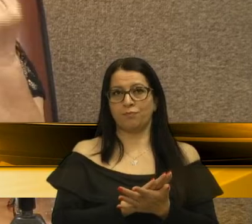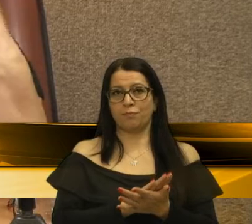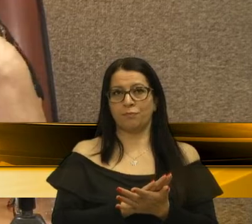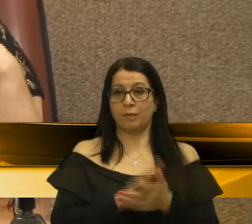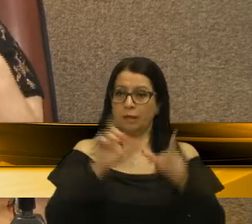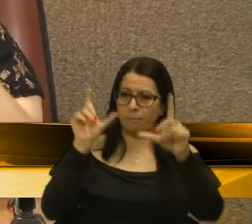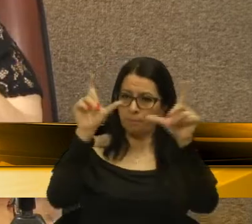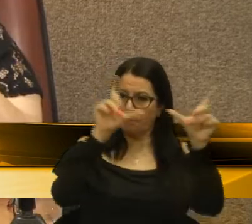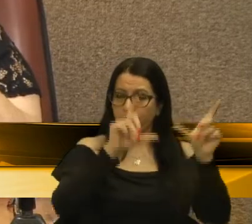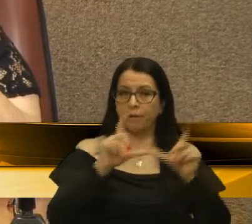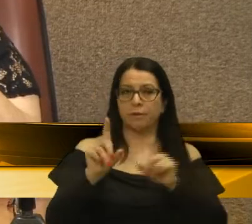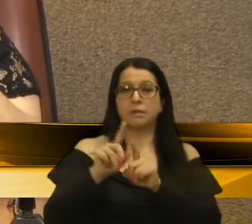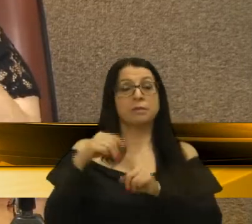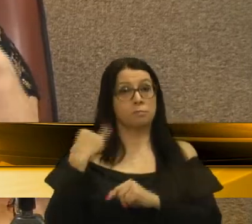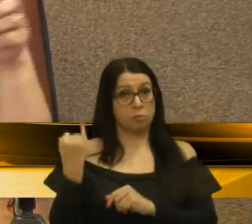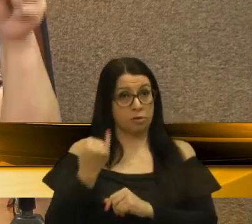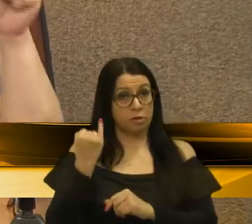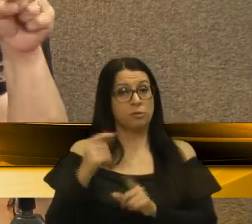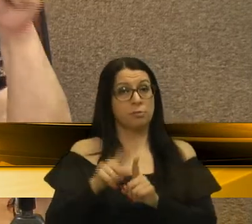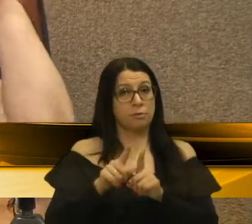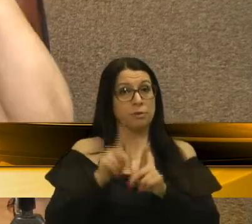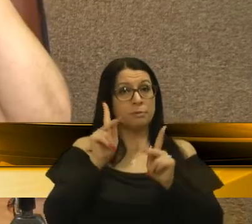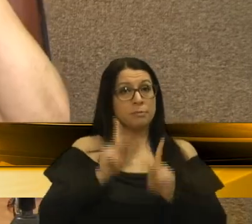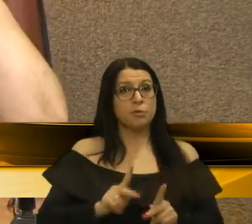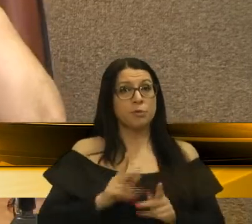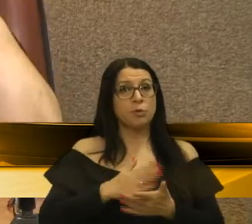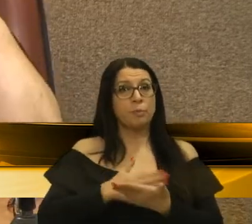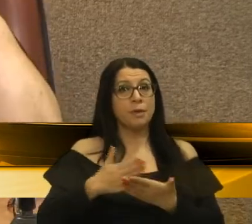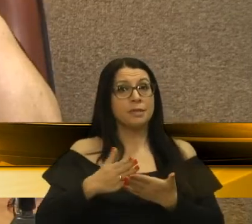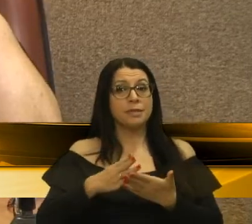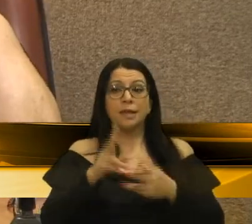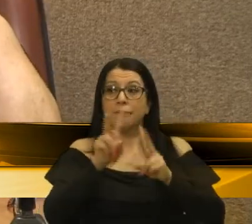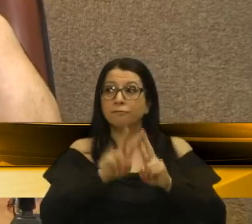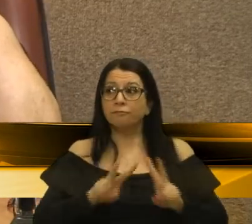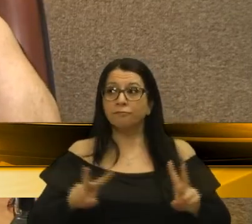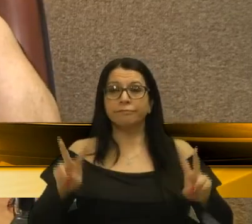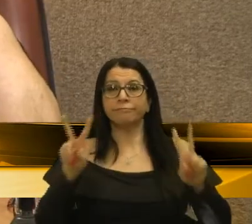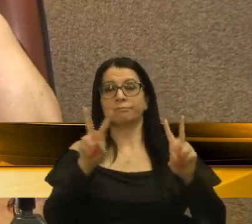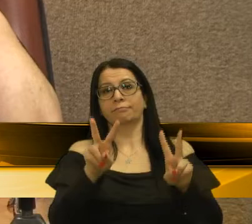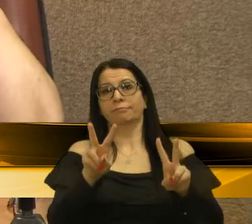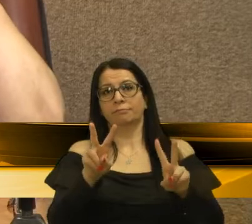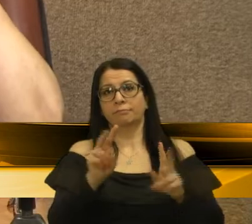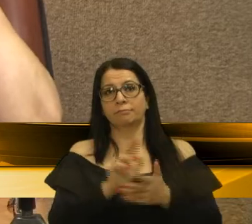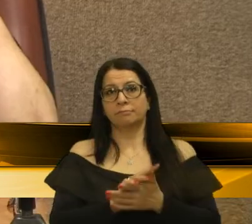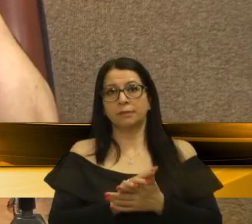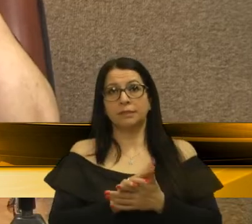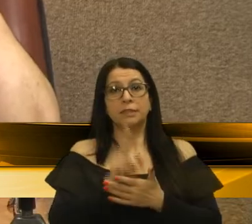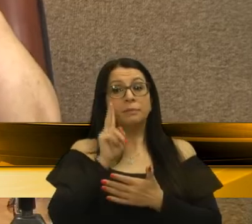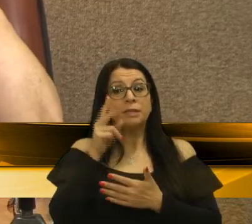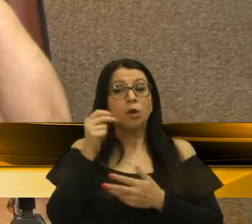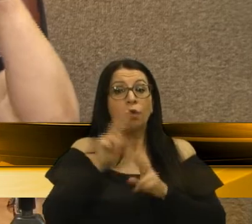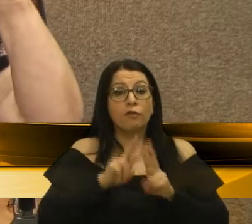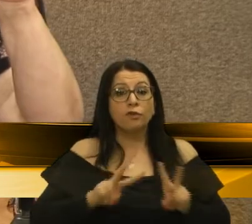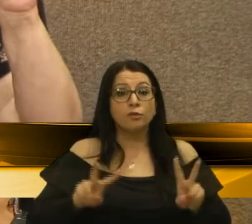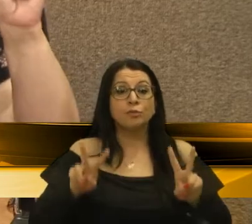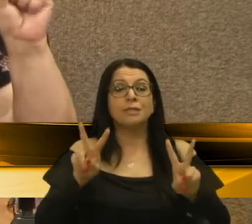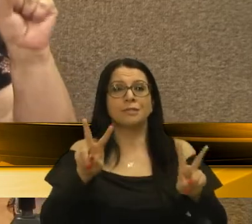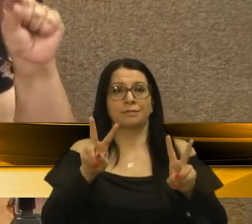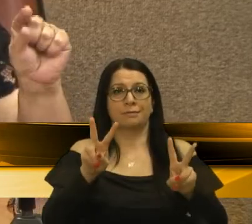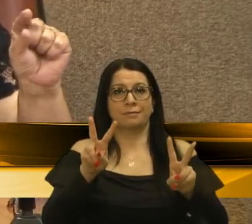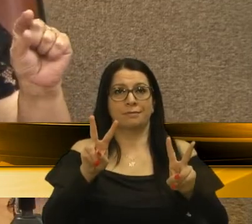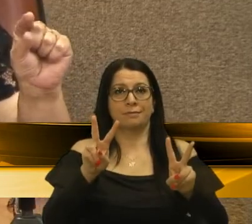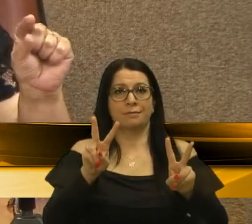é importante, muito importante, para que as pessoas comecem a visualizar, tem que visualizar